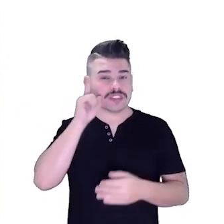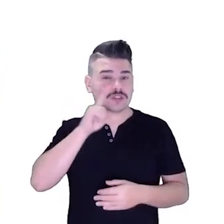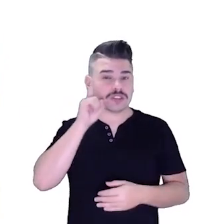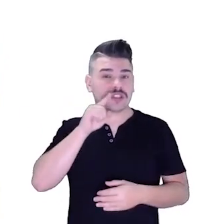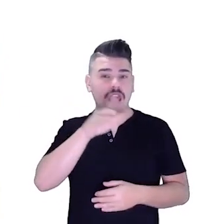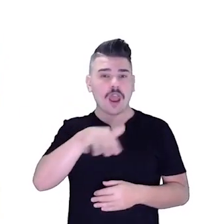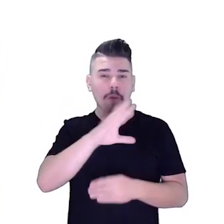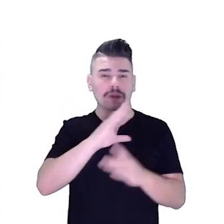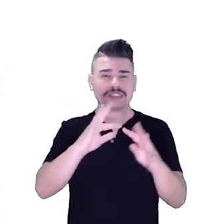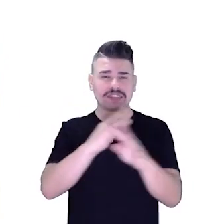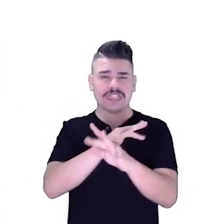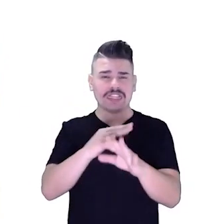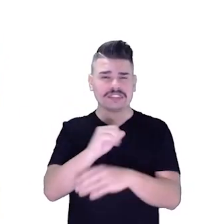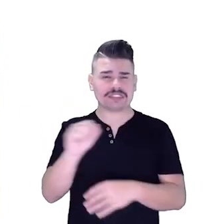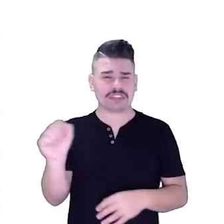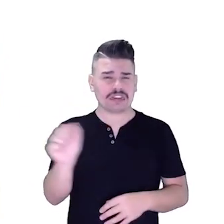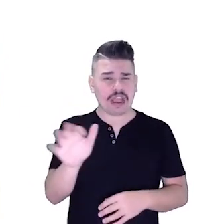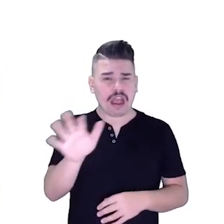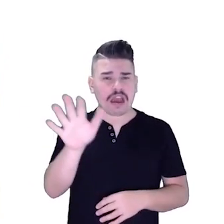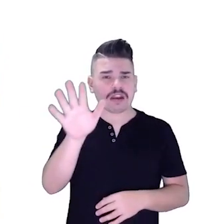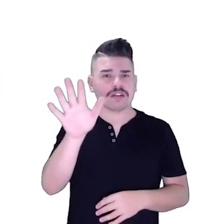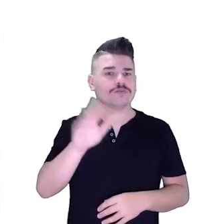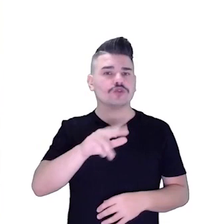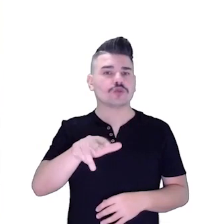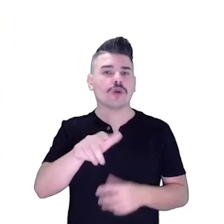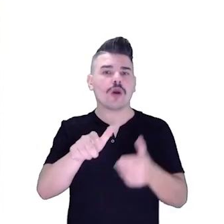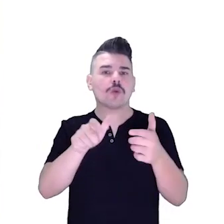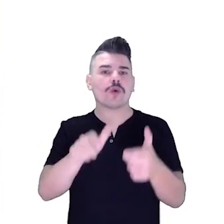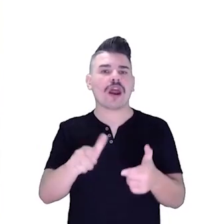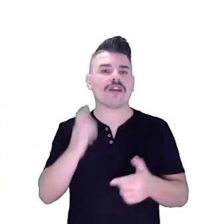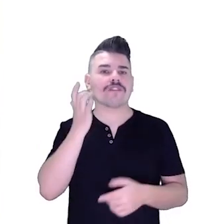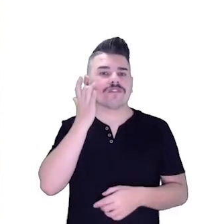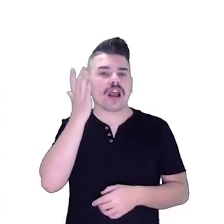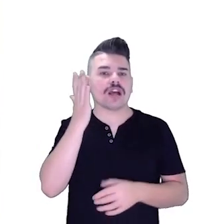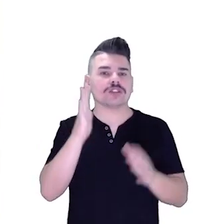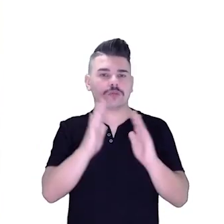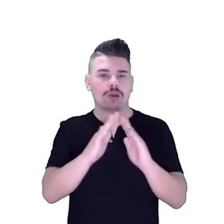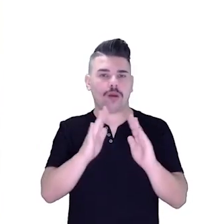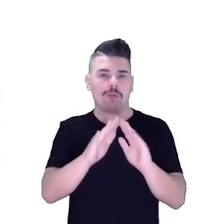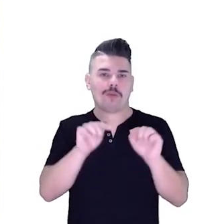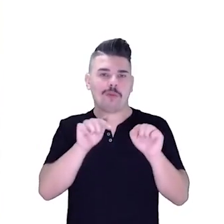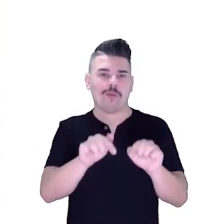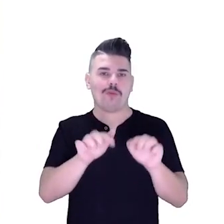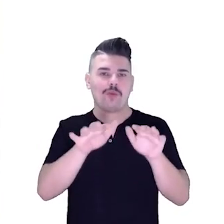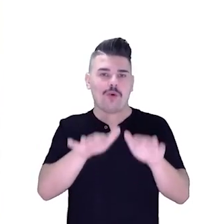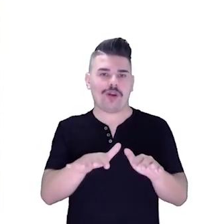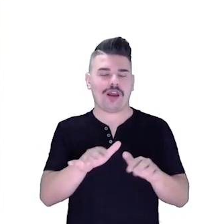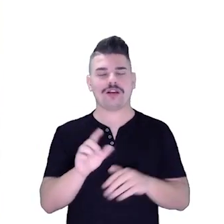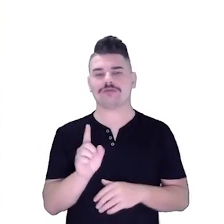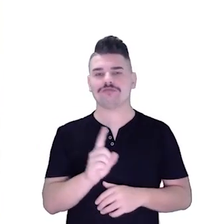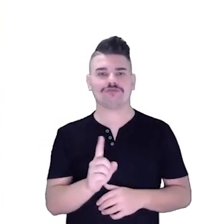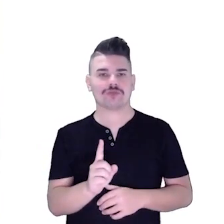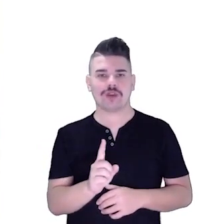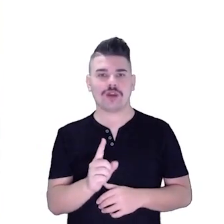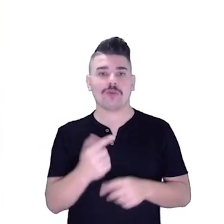acredita ser hoje a cidade mais cara dos Estados Unidos. Então, a cidade deixa de ser um lugar